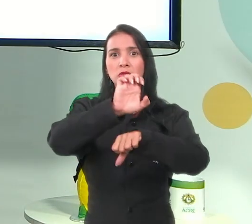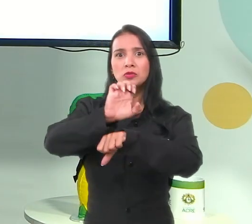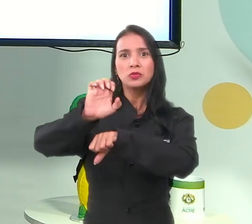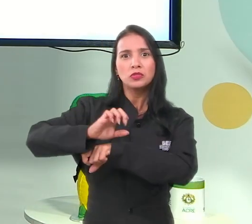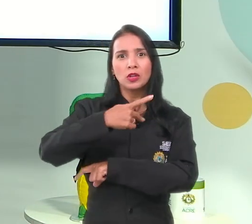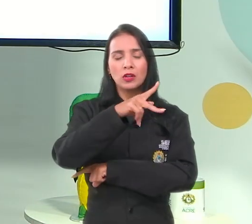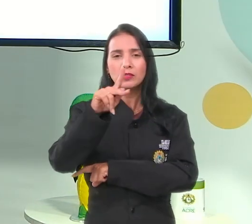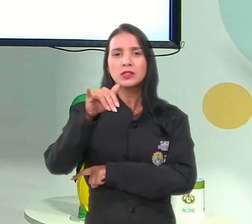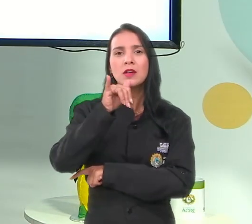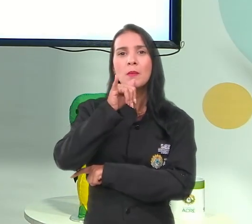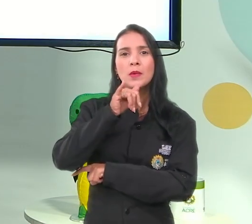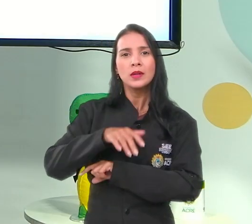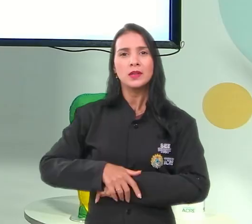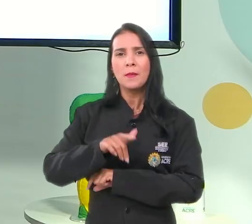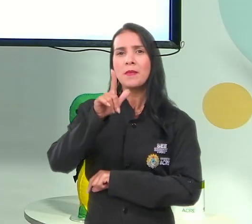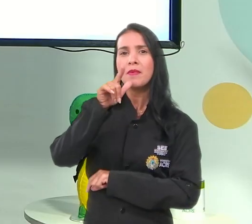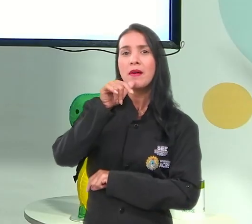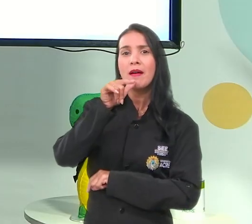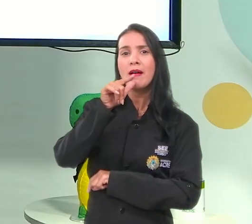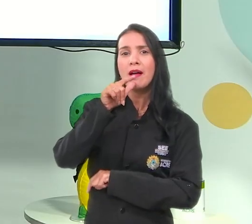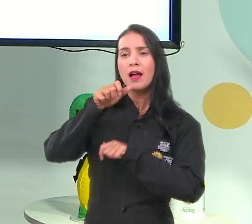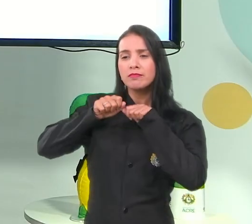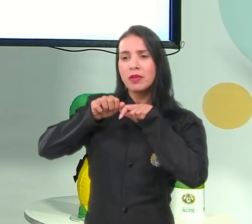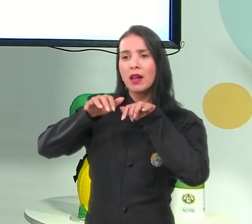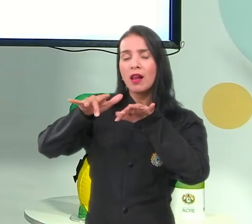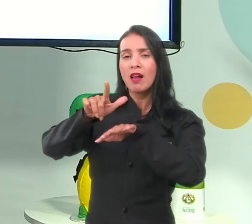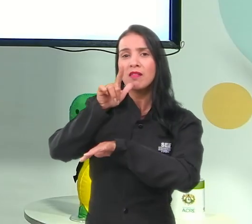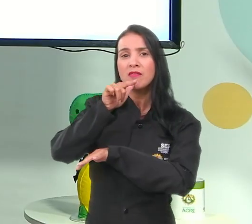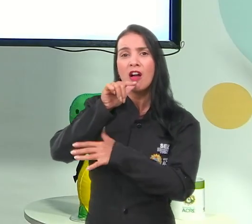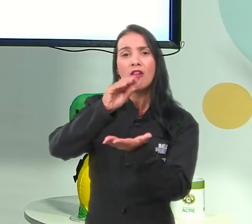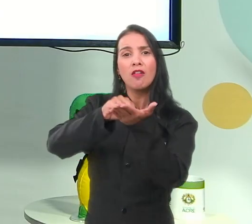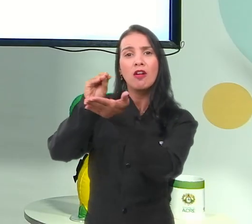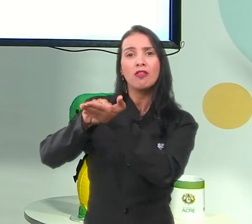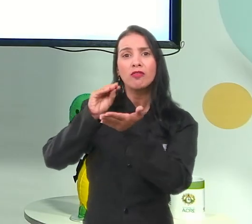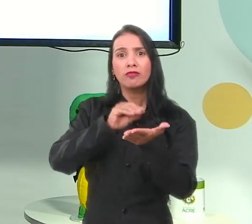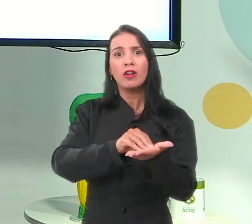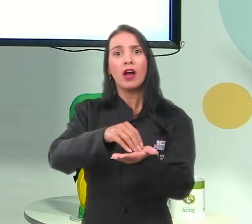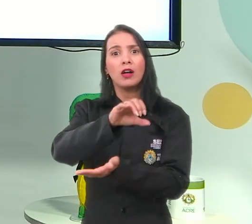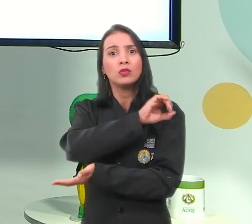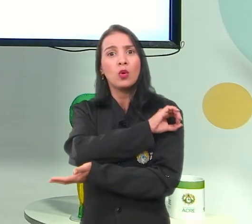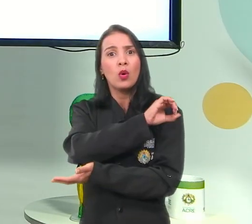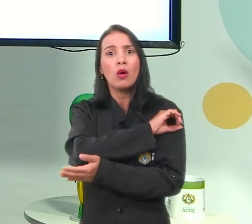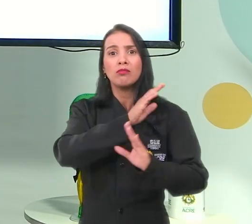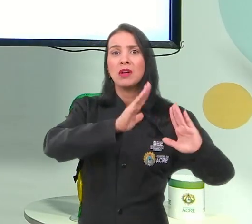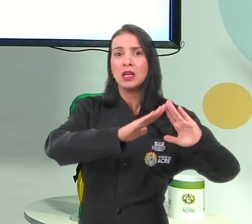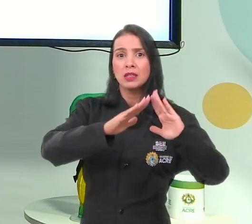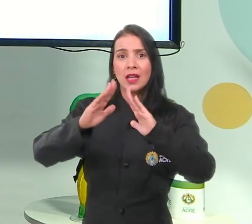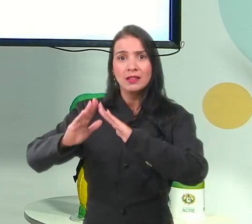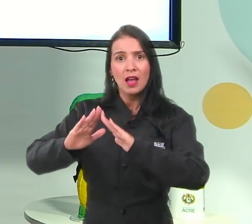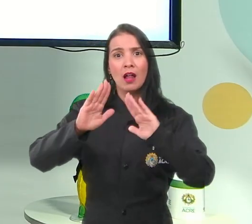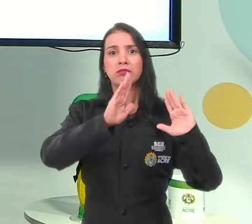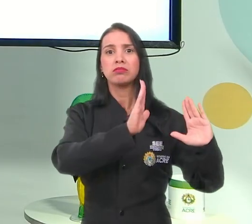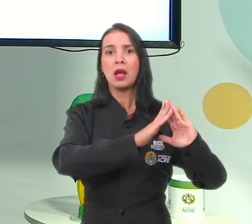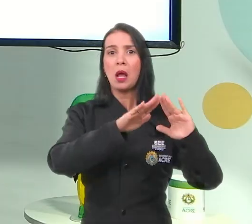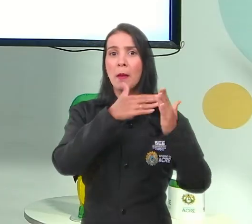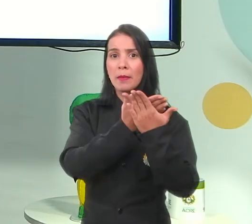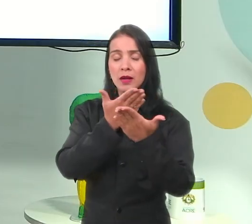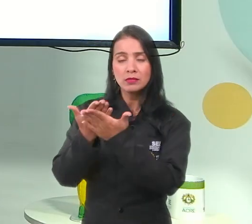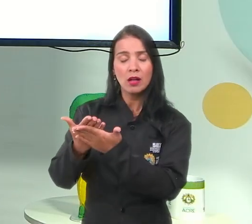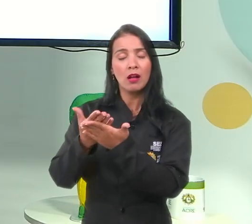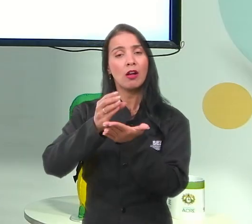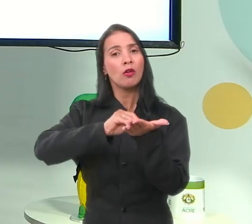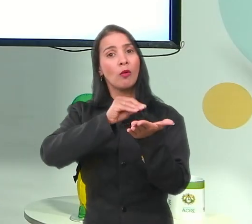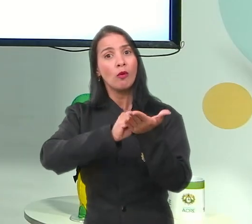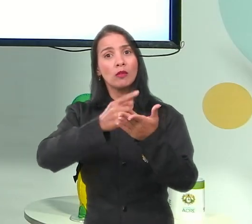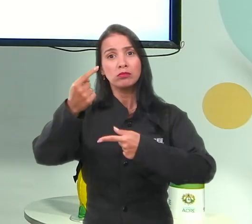é um abastecimento precário. Faltam creches na cidade, faltam escolas na cidade, faltam políticas públicas